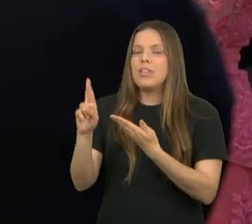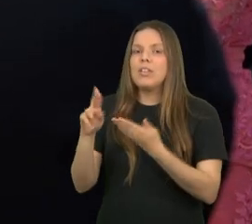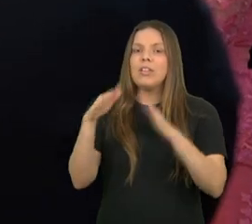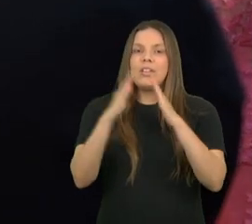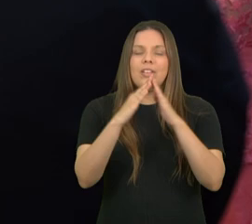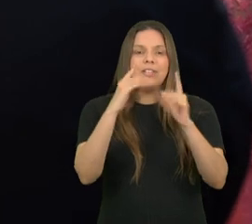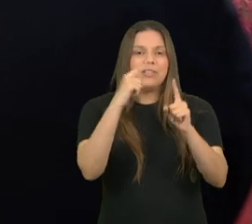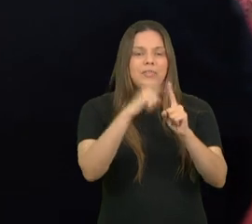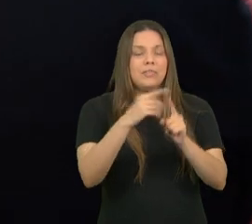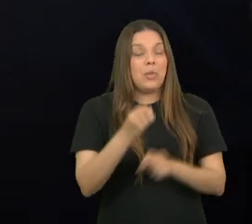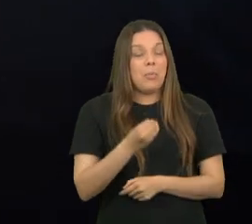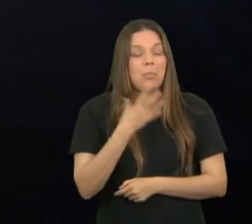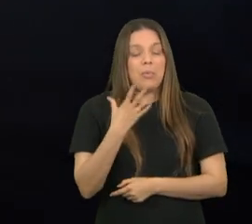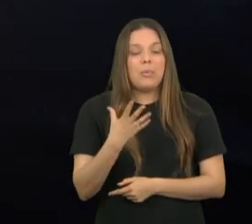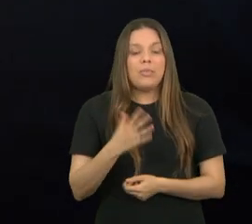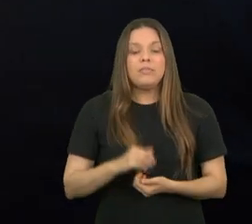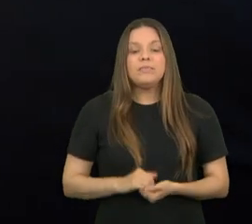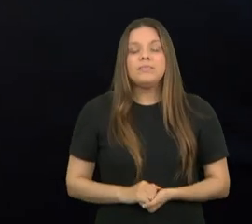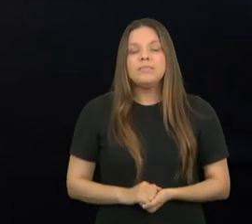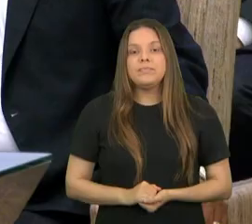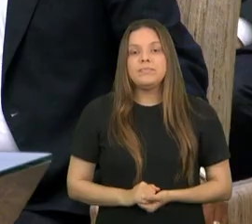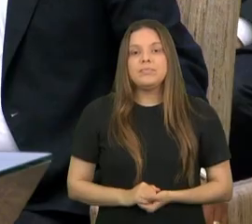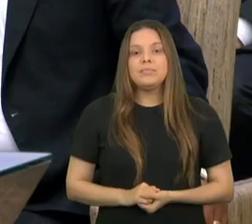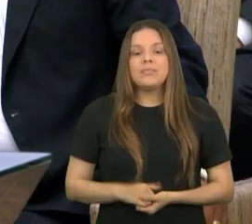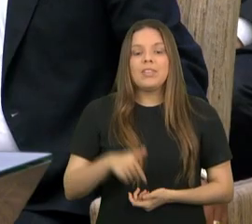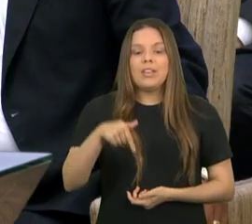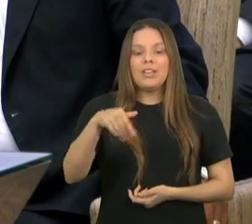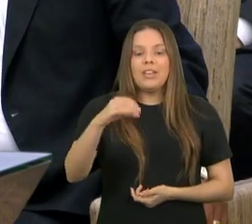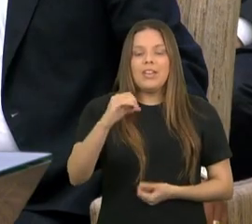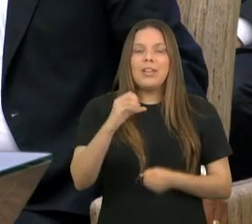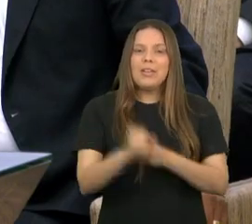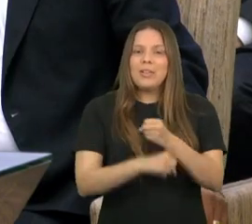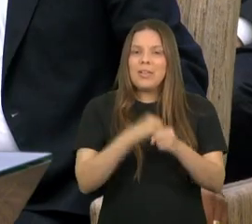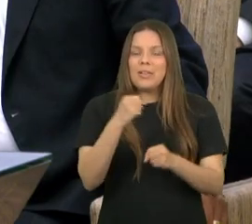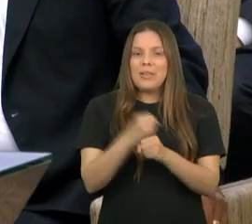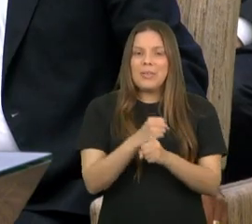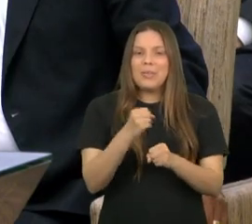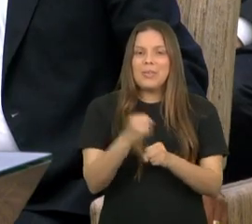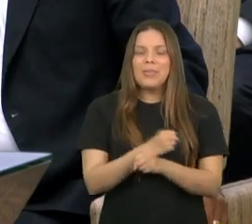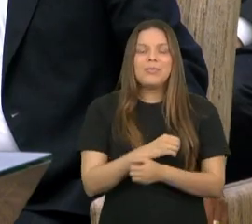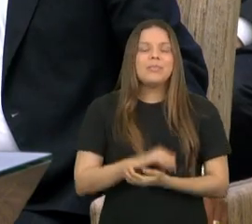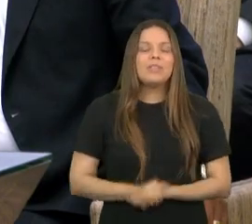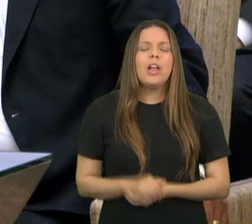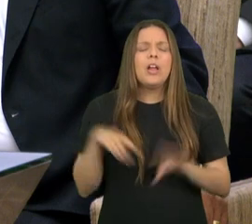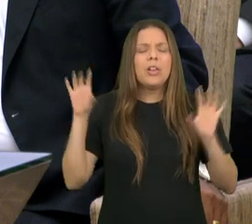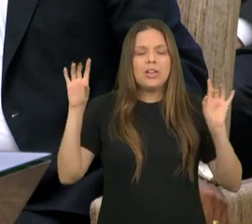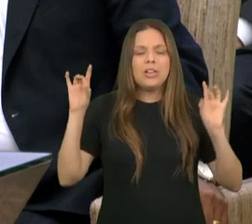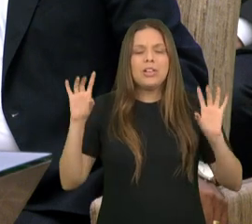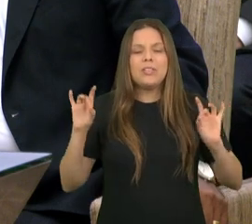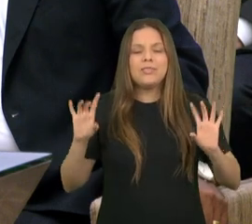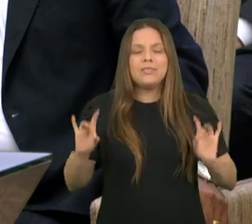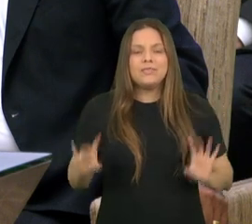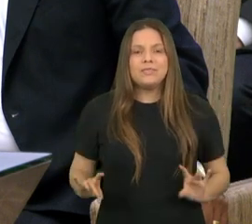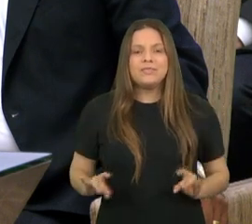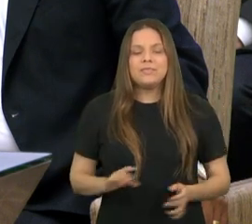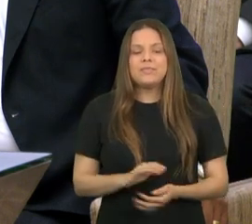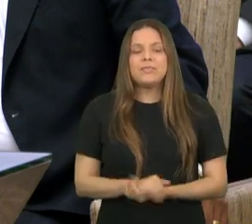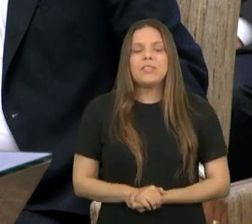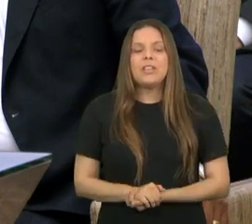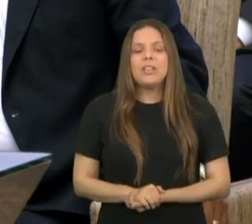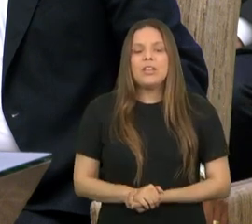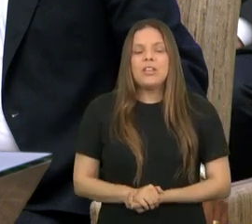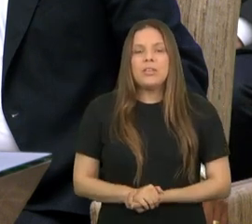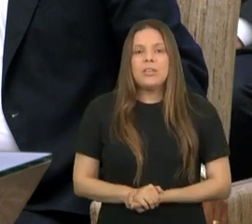Por último, 70 anos, um jubileu marcante. Uma vez Deus disse, claro